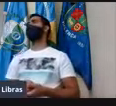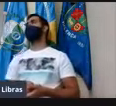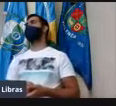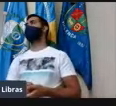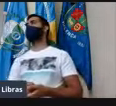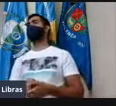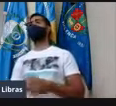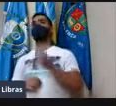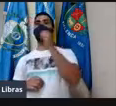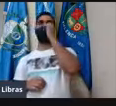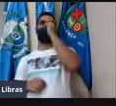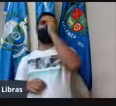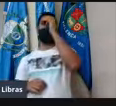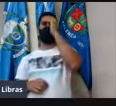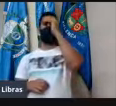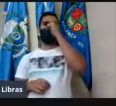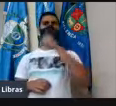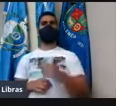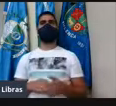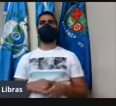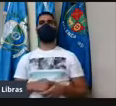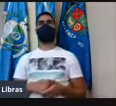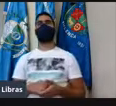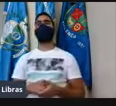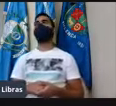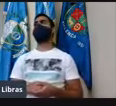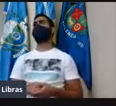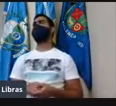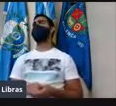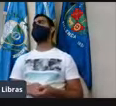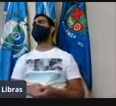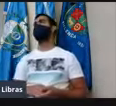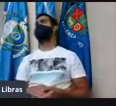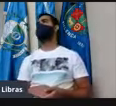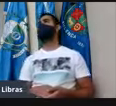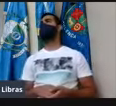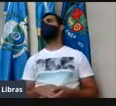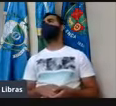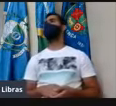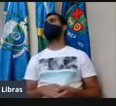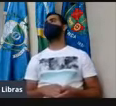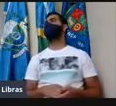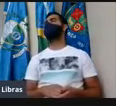Queria saber essa pergunta. A questão